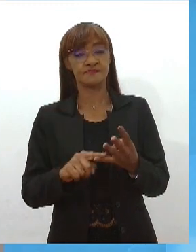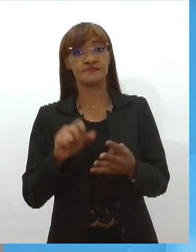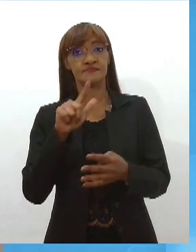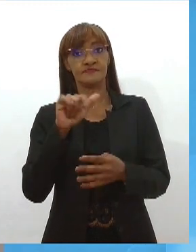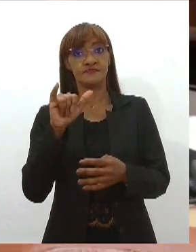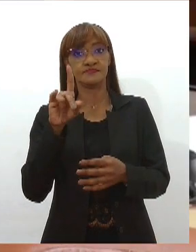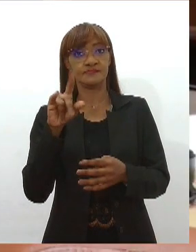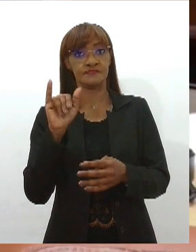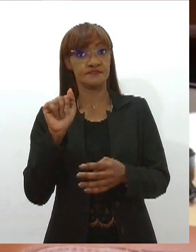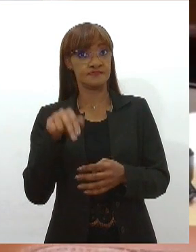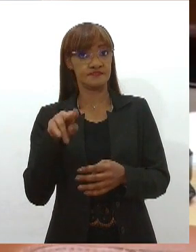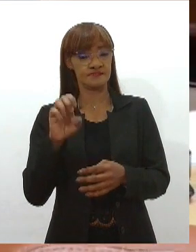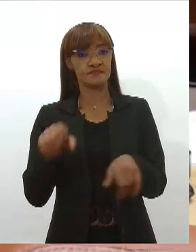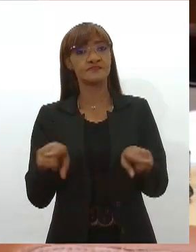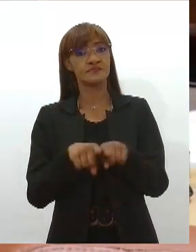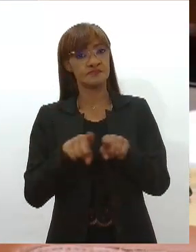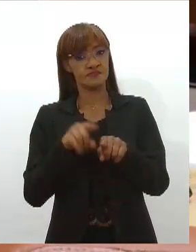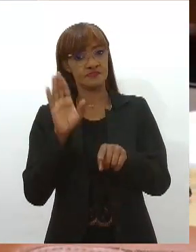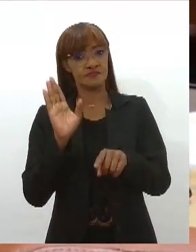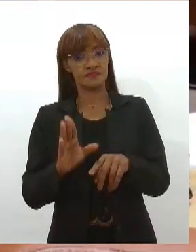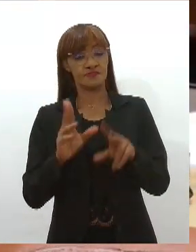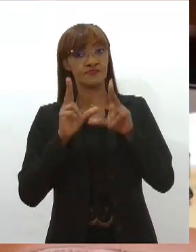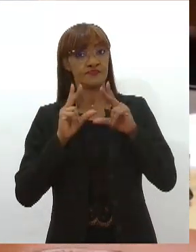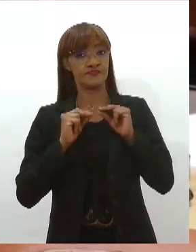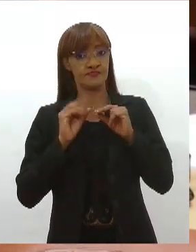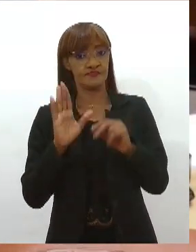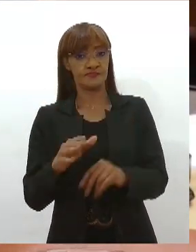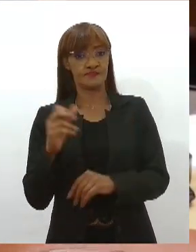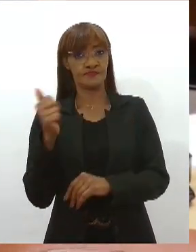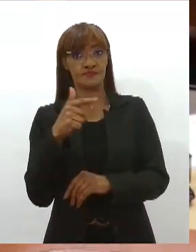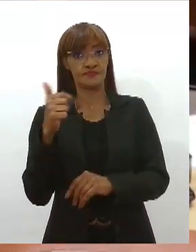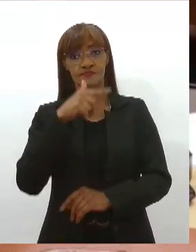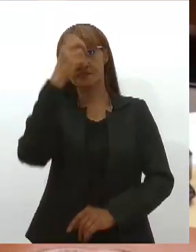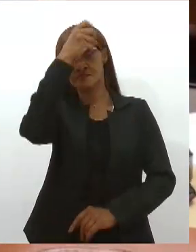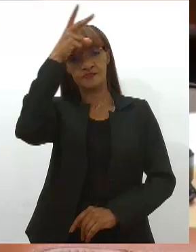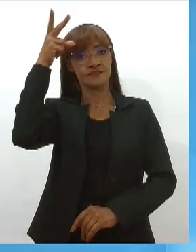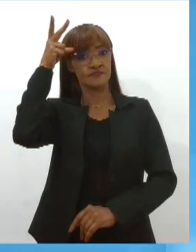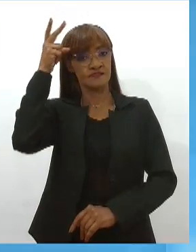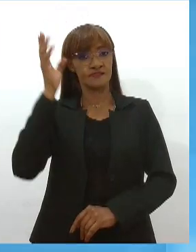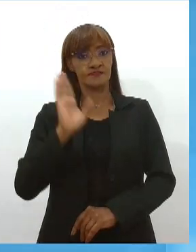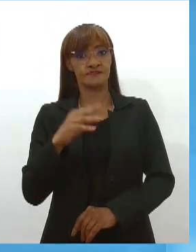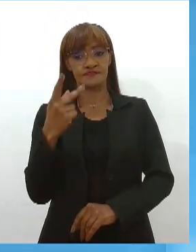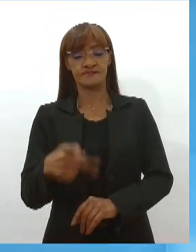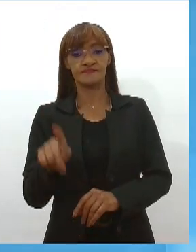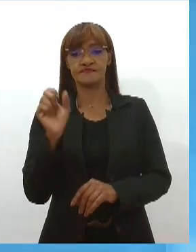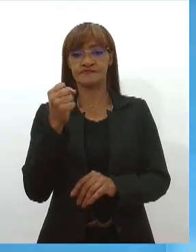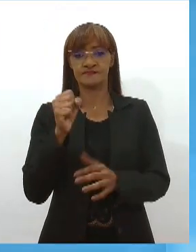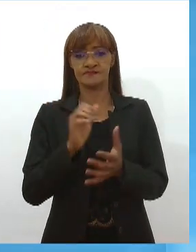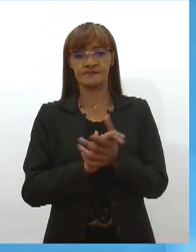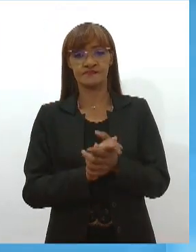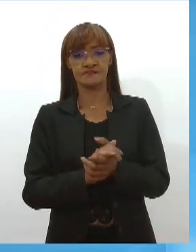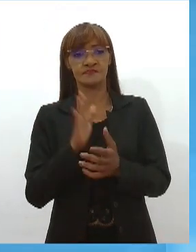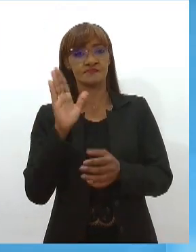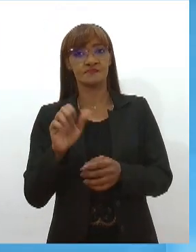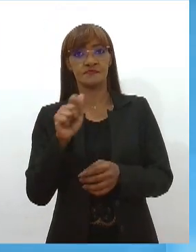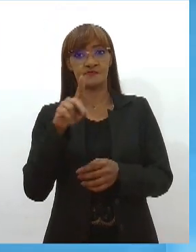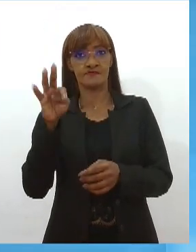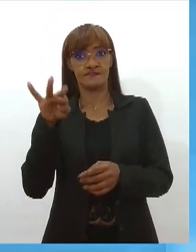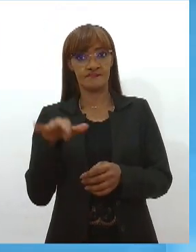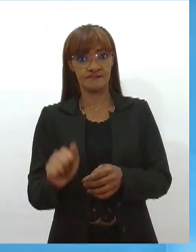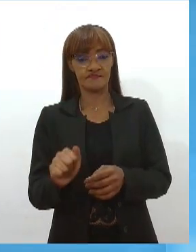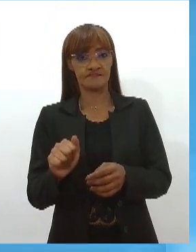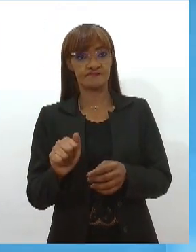do Republicanos. Serão homenageadas 12 prefeitas de municípios sergipanos: Alba dos Santos Nascimento, de São